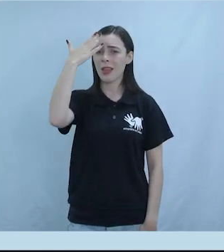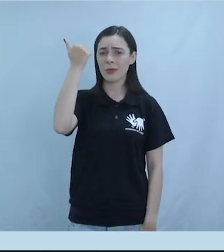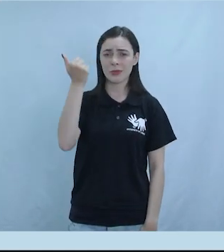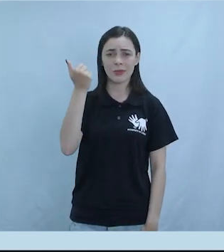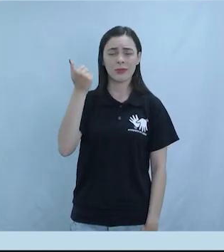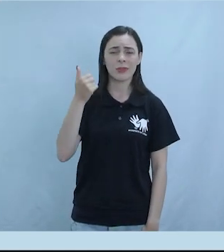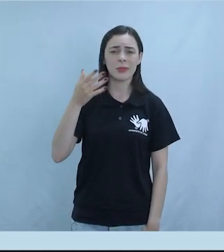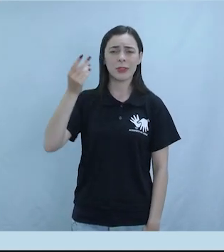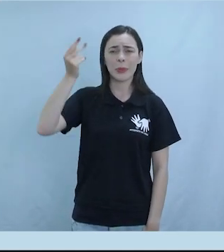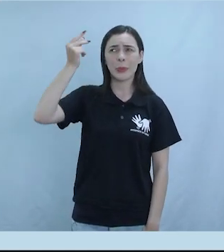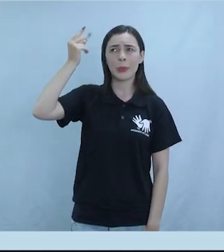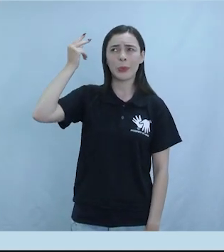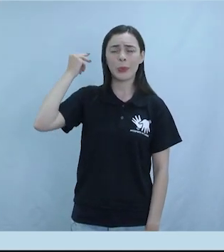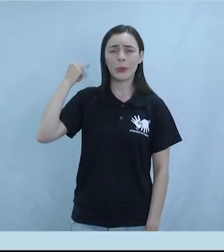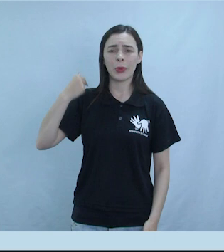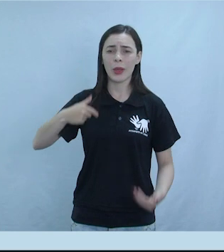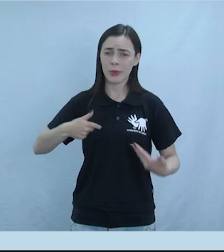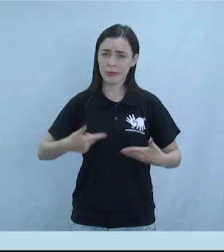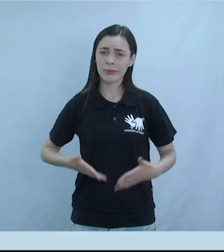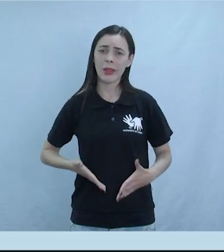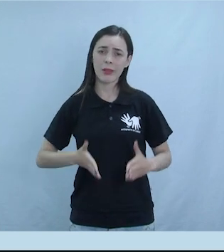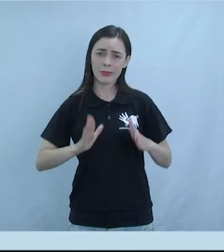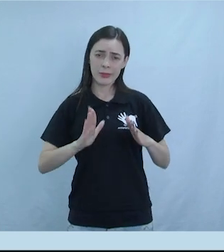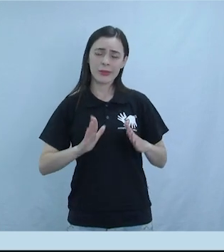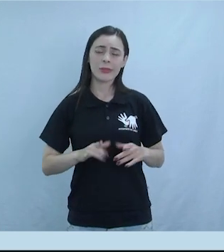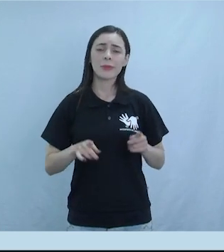já sabia de tudo isso quando nasci.